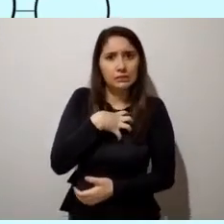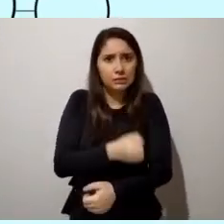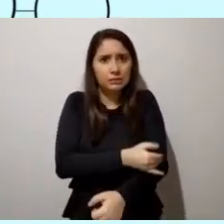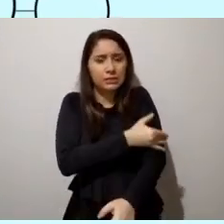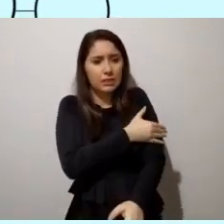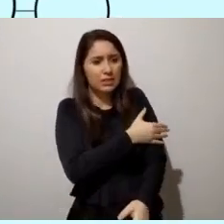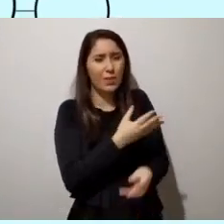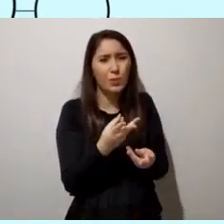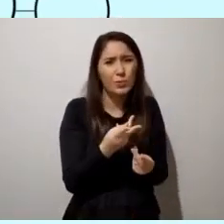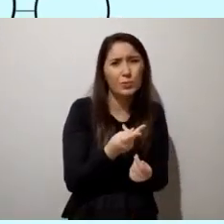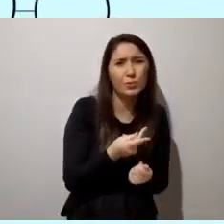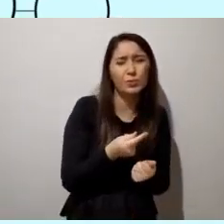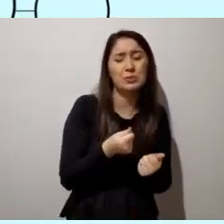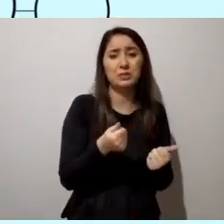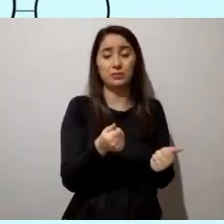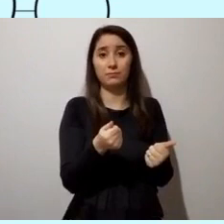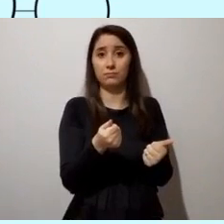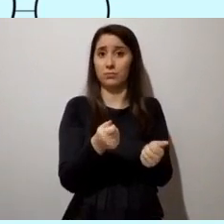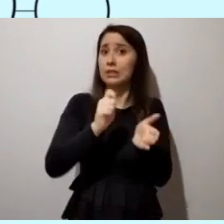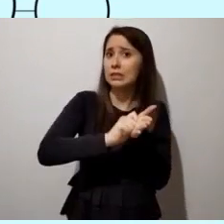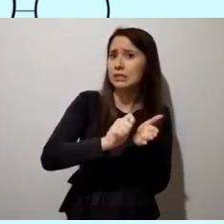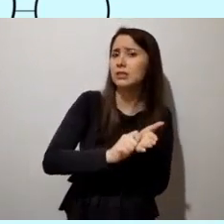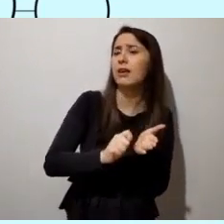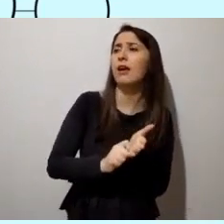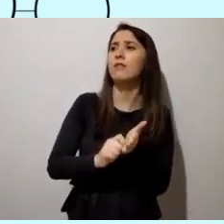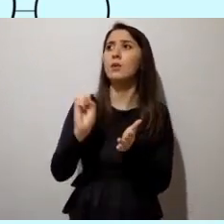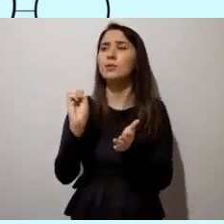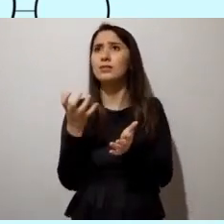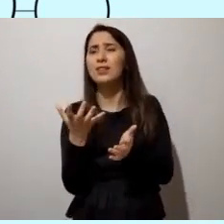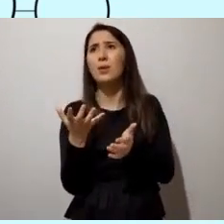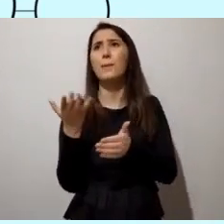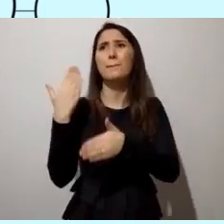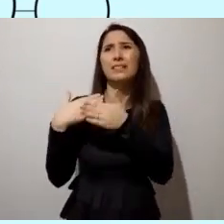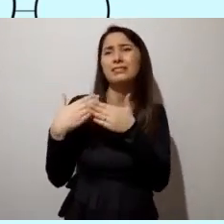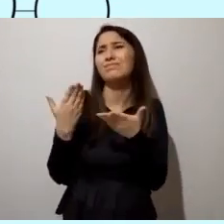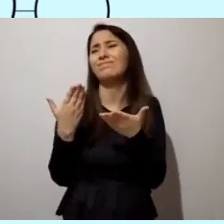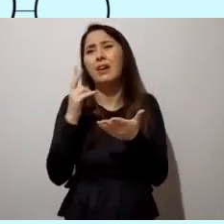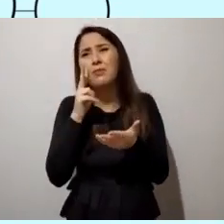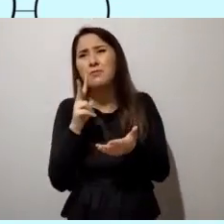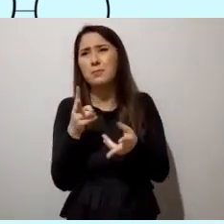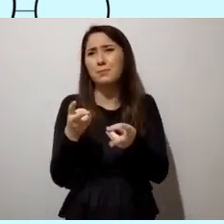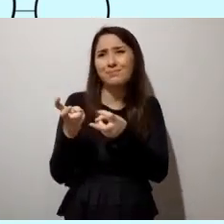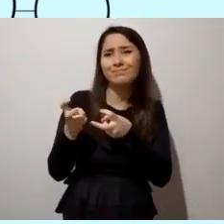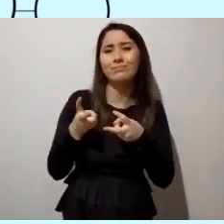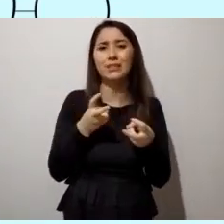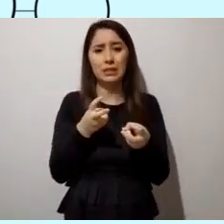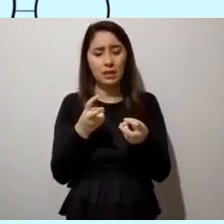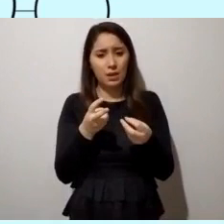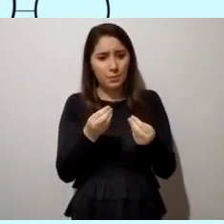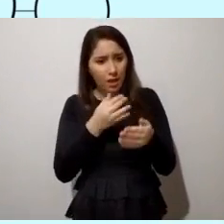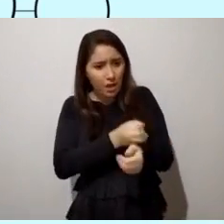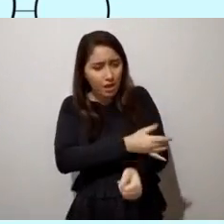mais sensibilizadas. Escreve aqui o que aconteceu. Aconteceu tal coisa que eu vi que deixou as minhas emoções